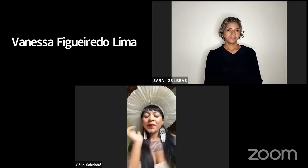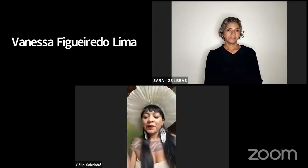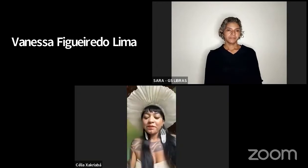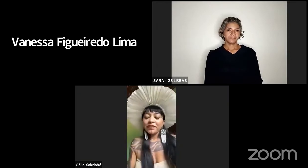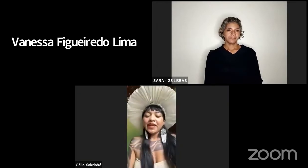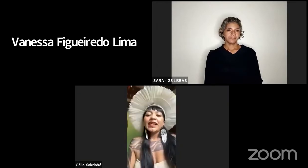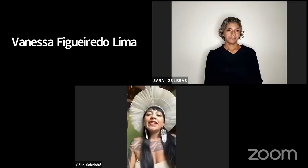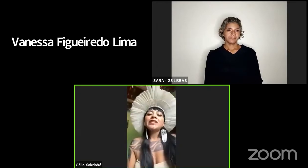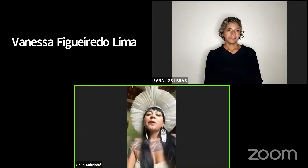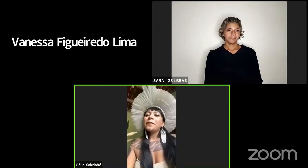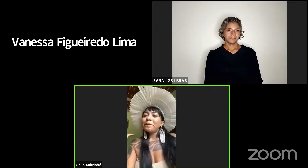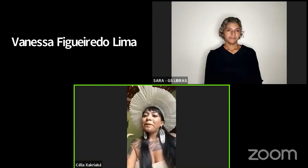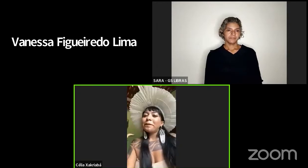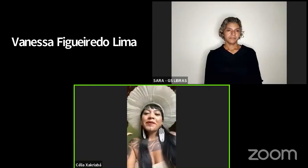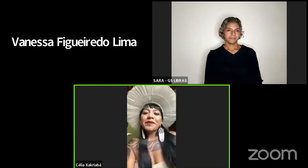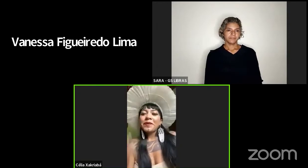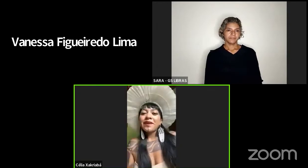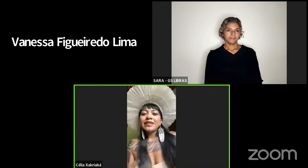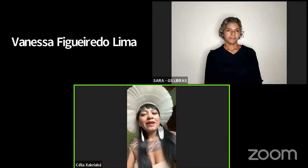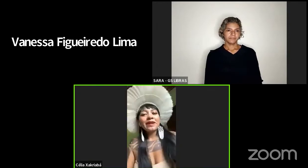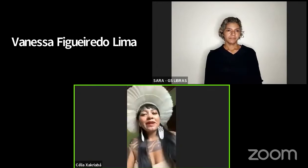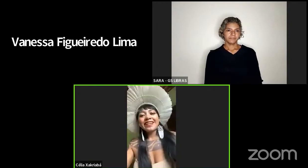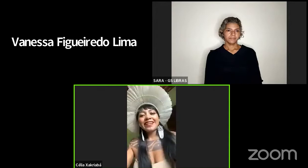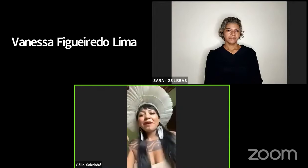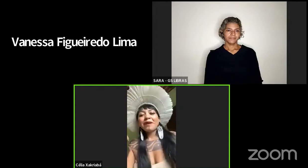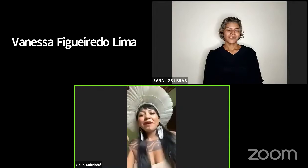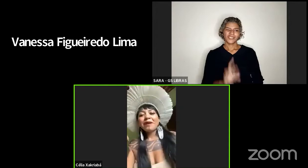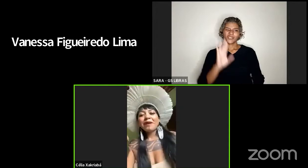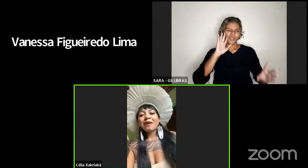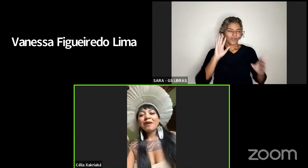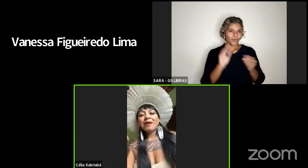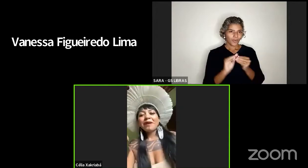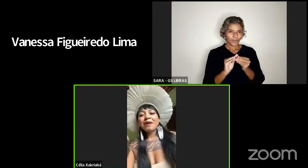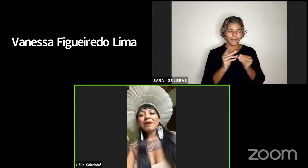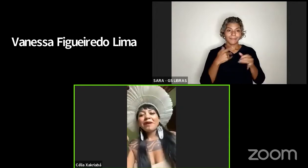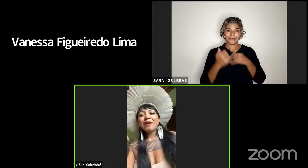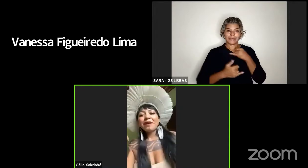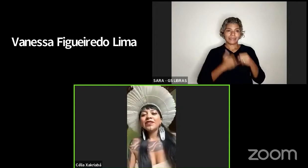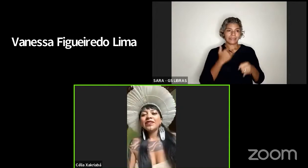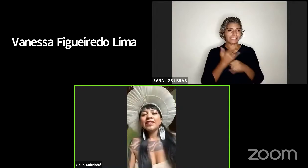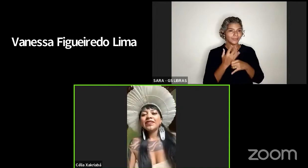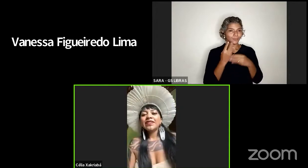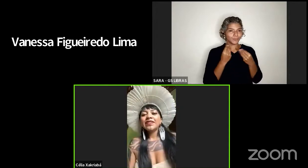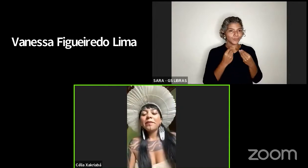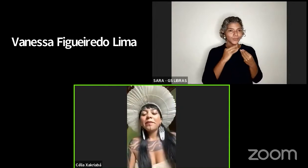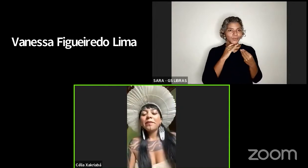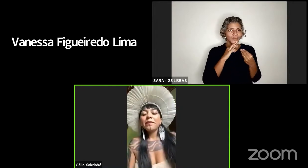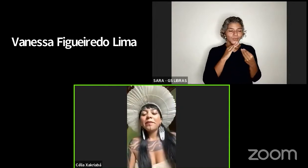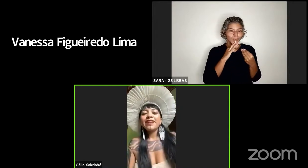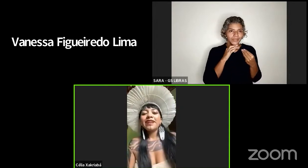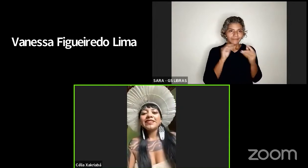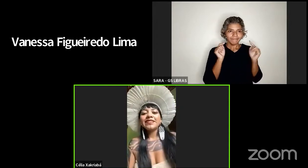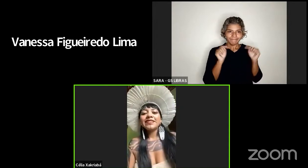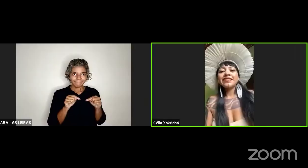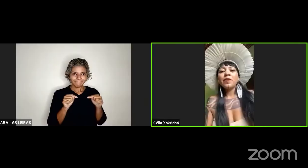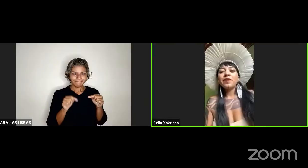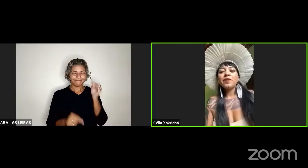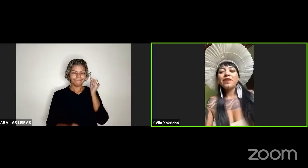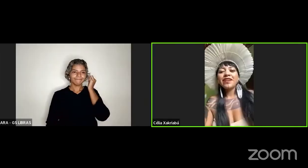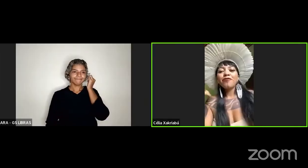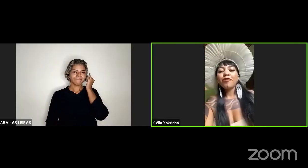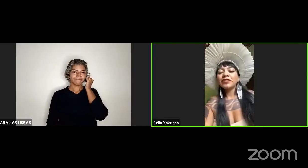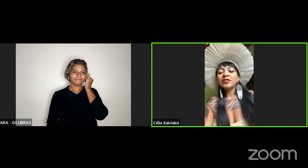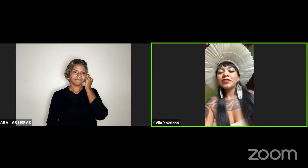Oi. Então, bem para concluir mesmo, a internet está bem no Ceará, na terra onde